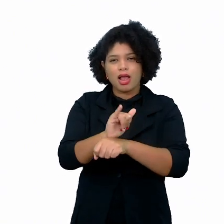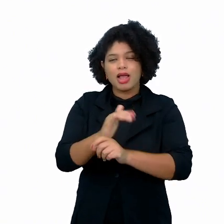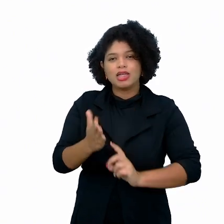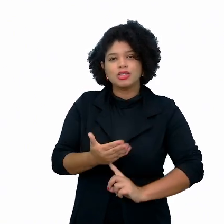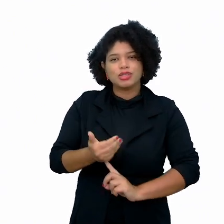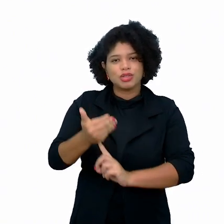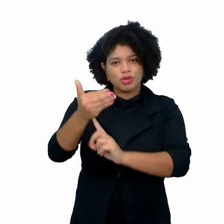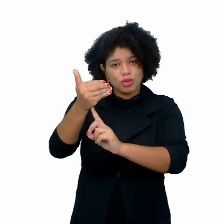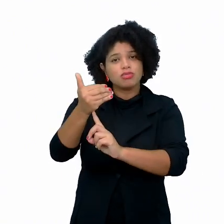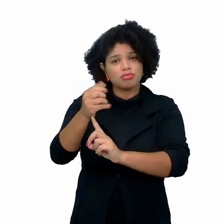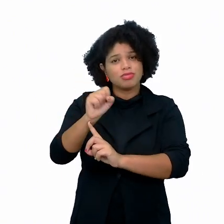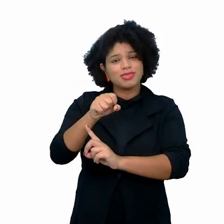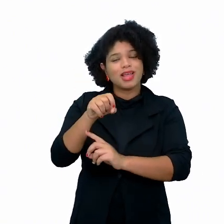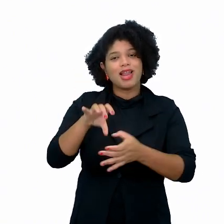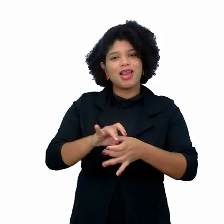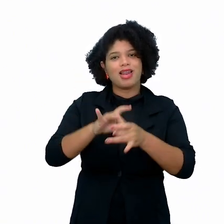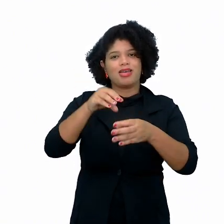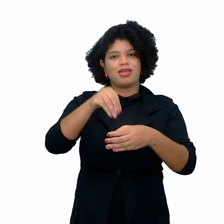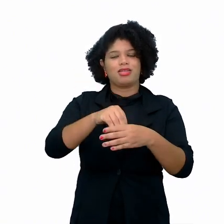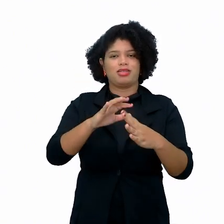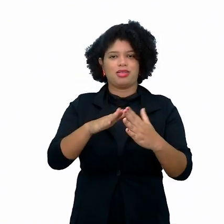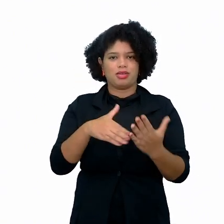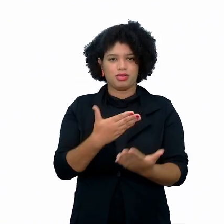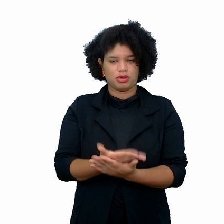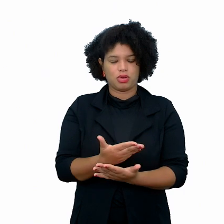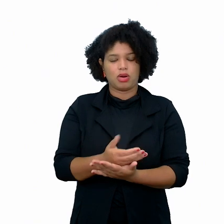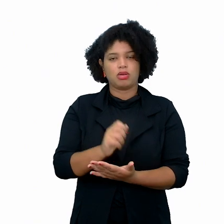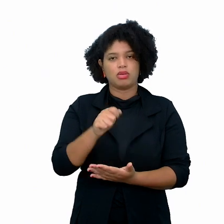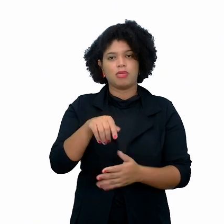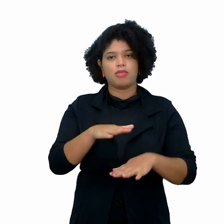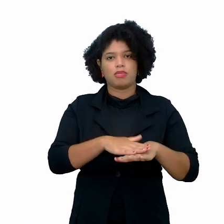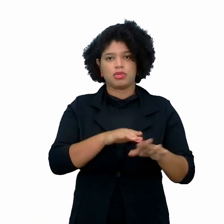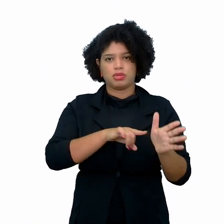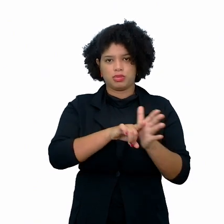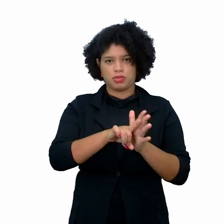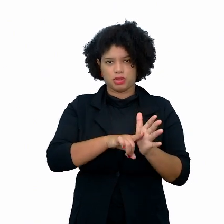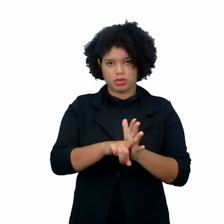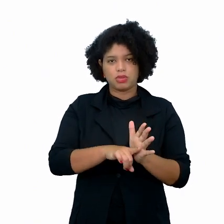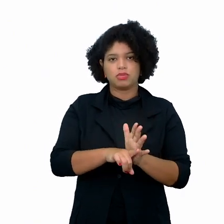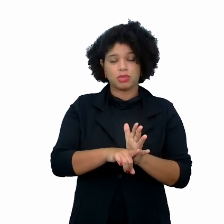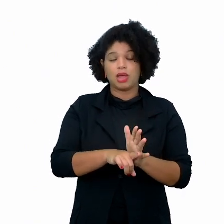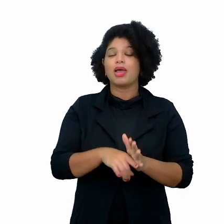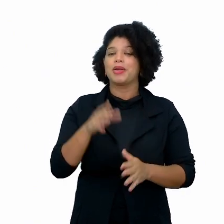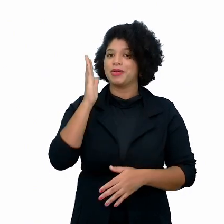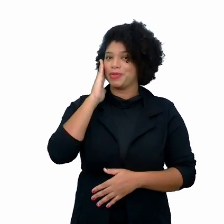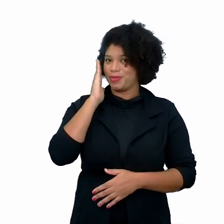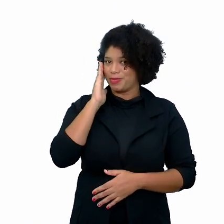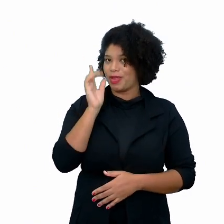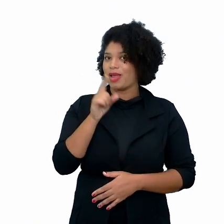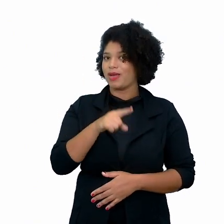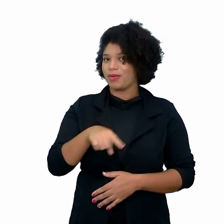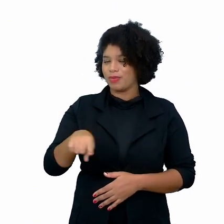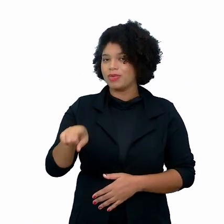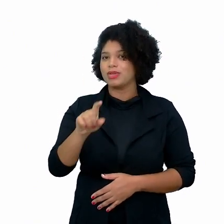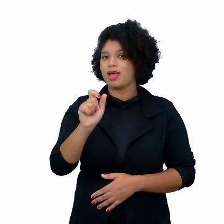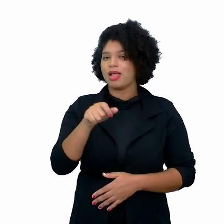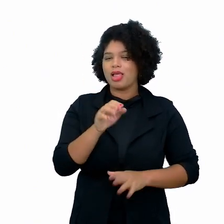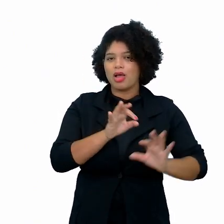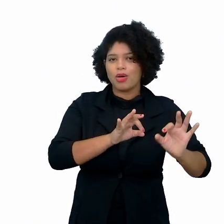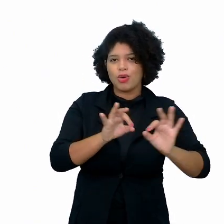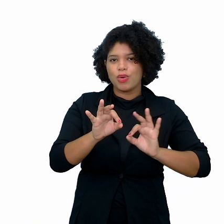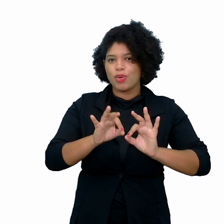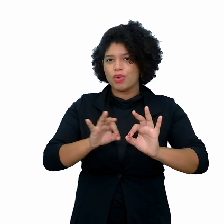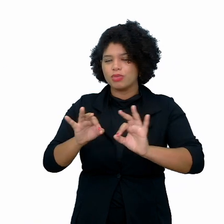tecnológicos disponíveis na escola para realizar a pesquisa. Tenho certeza que cada um irá se organizar da